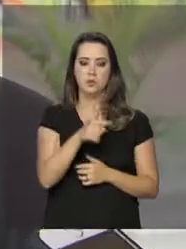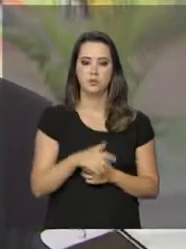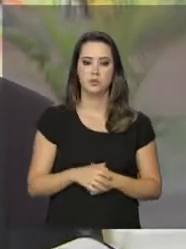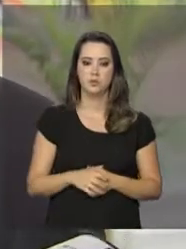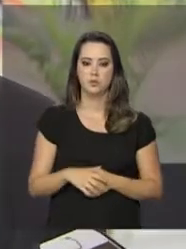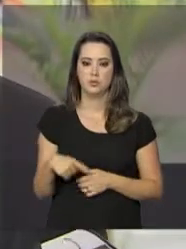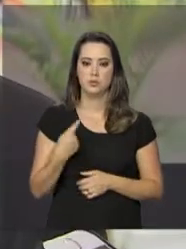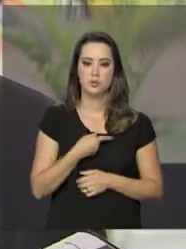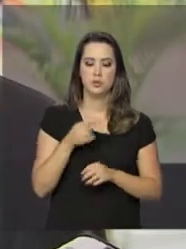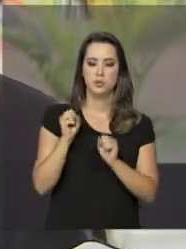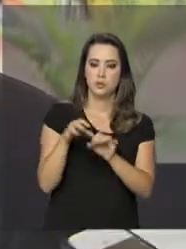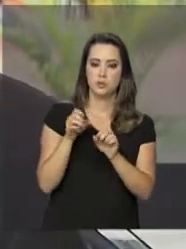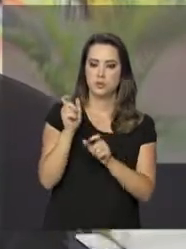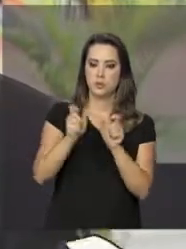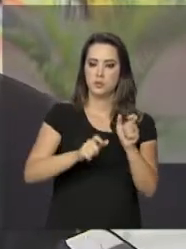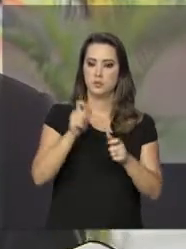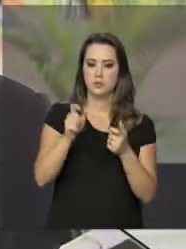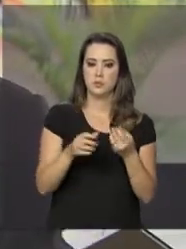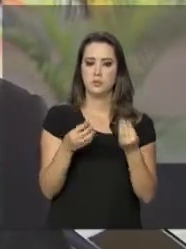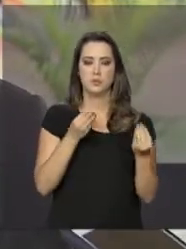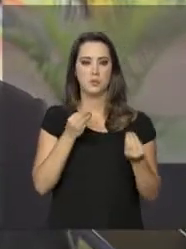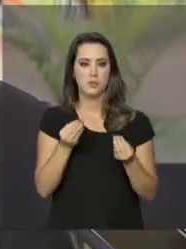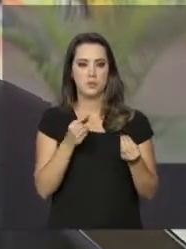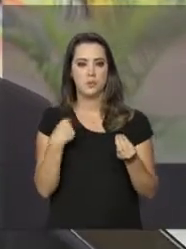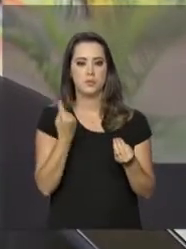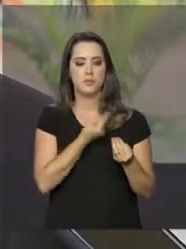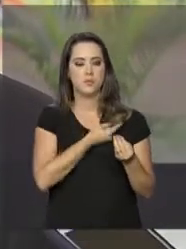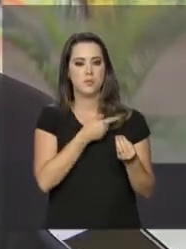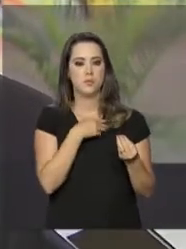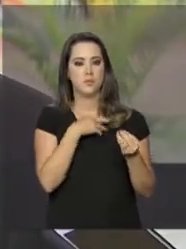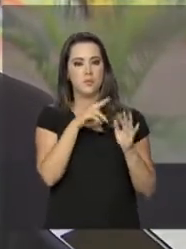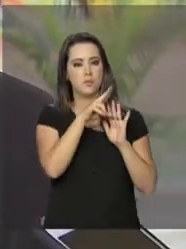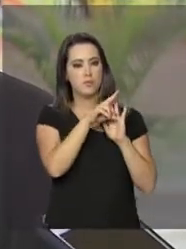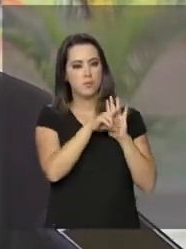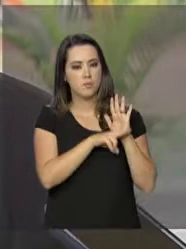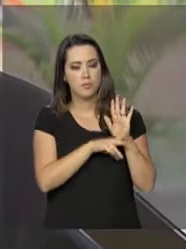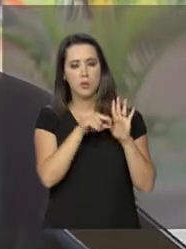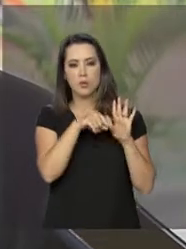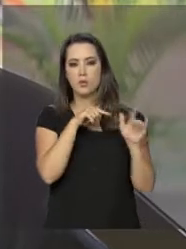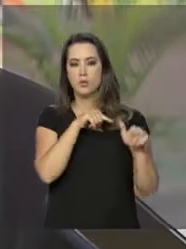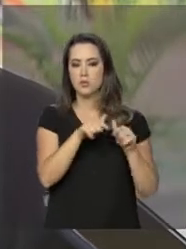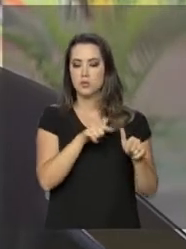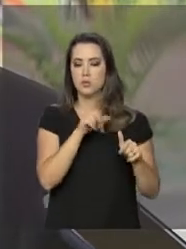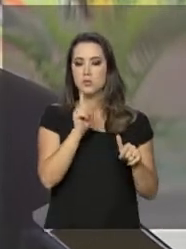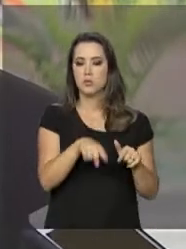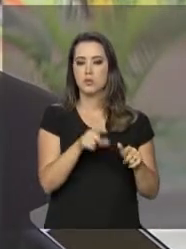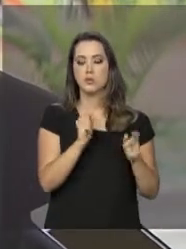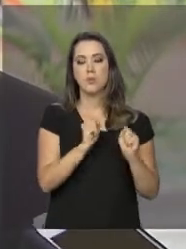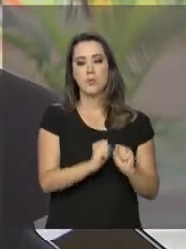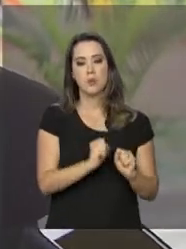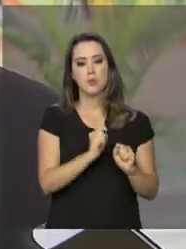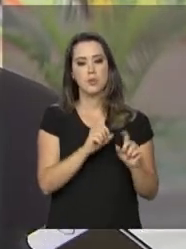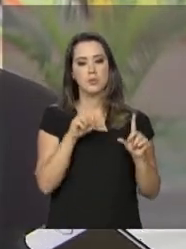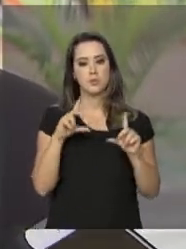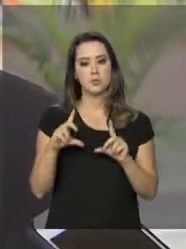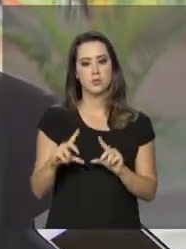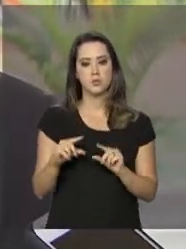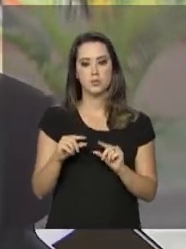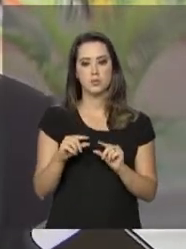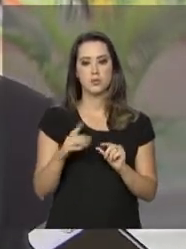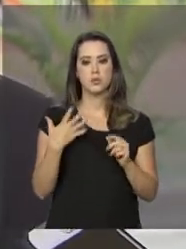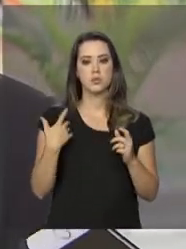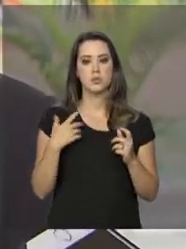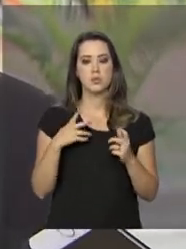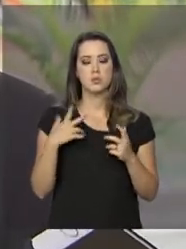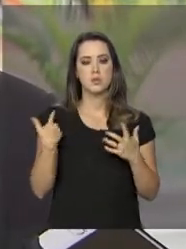quente conscientizar as pessoas de que quanto à nossa medida a nossa atitude pode reduzir os acidentes